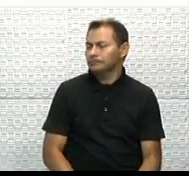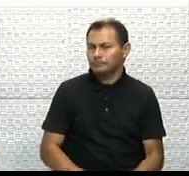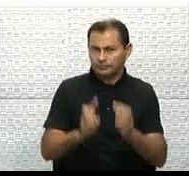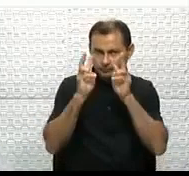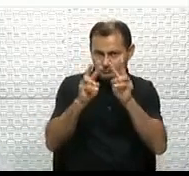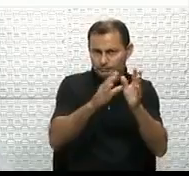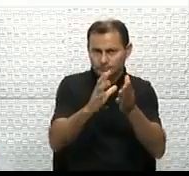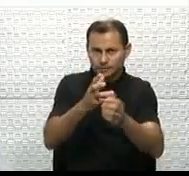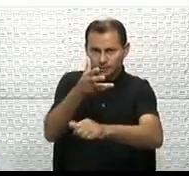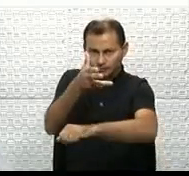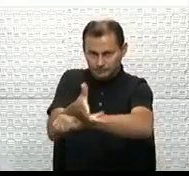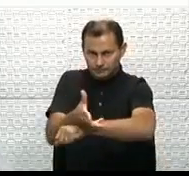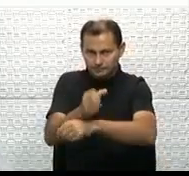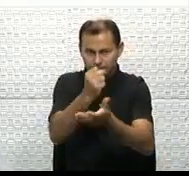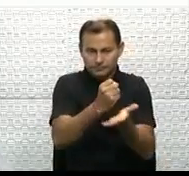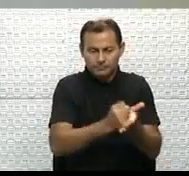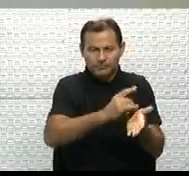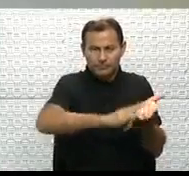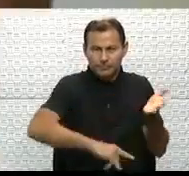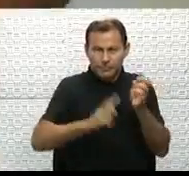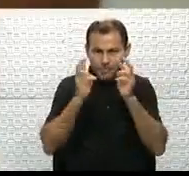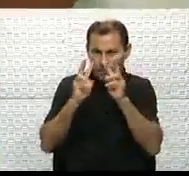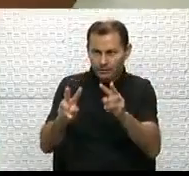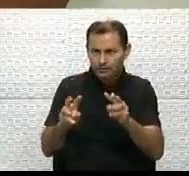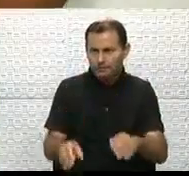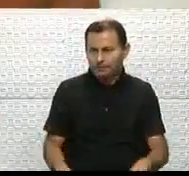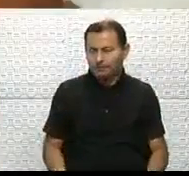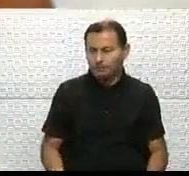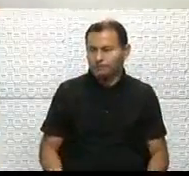Acompanhe comigo na câmera de documentos.